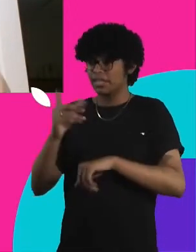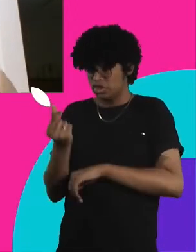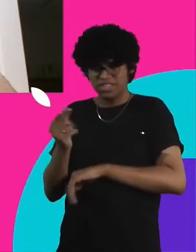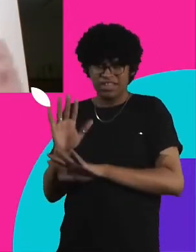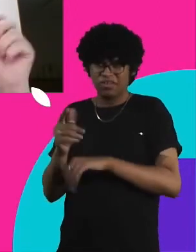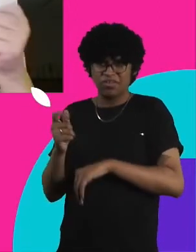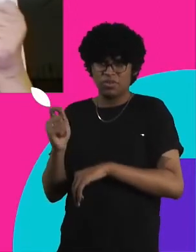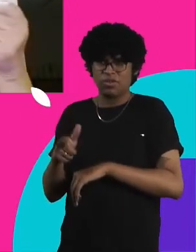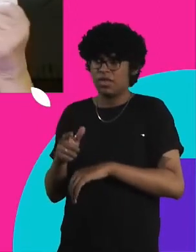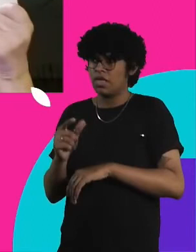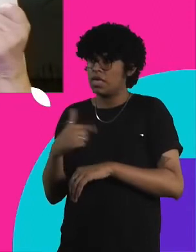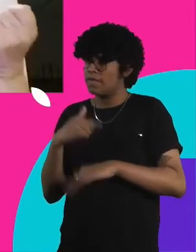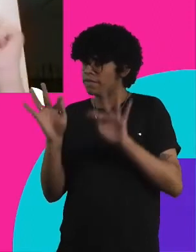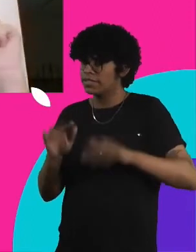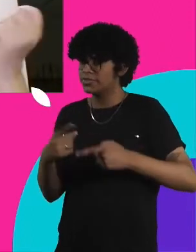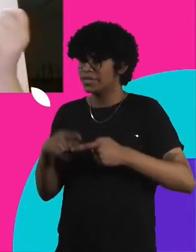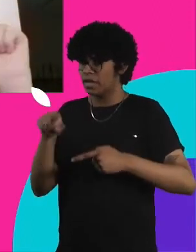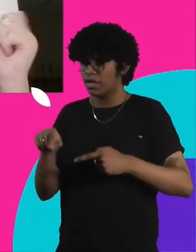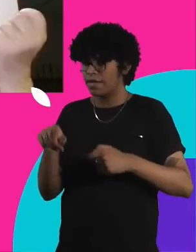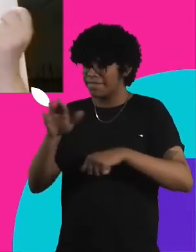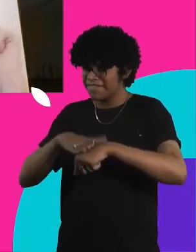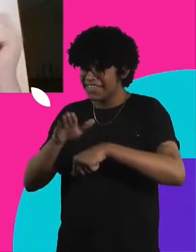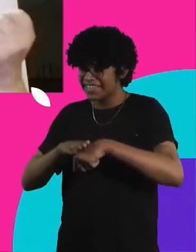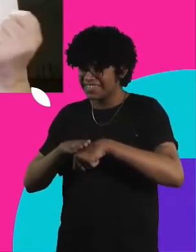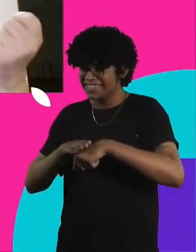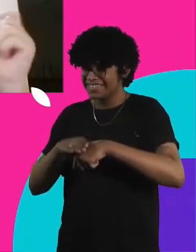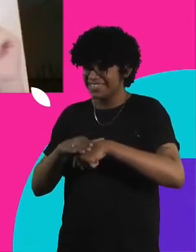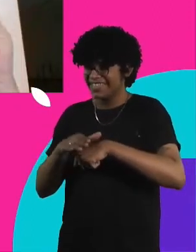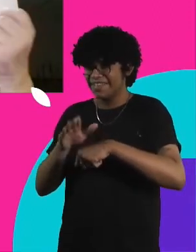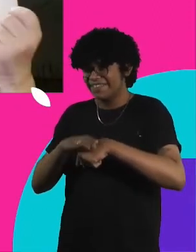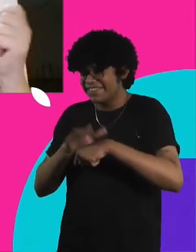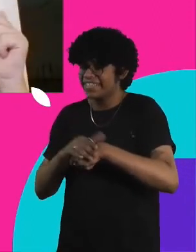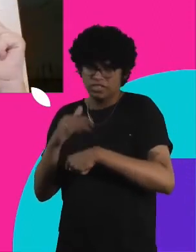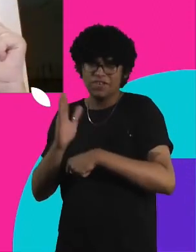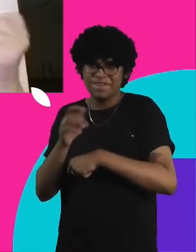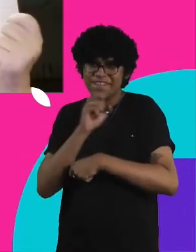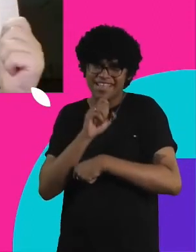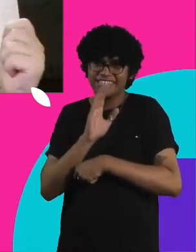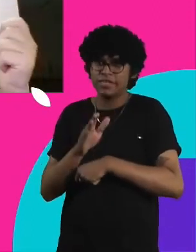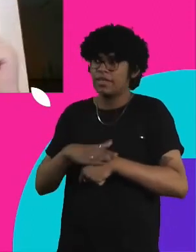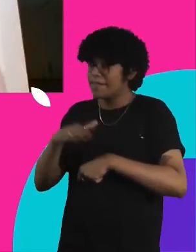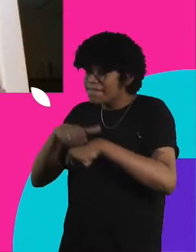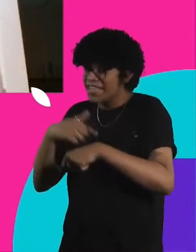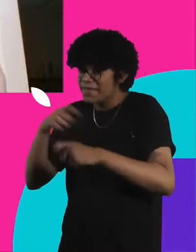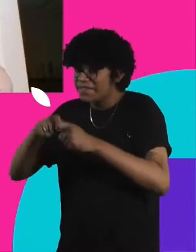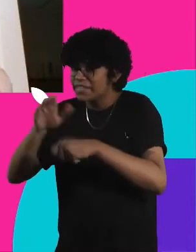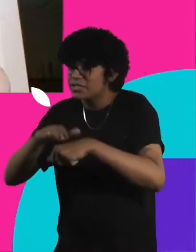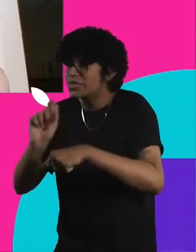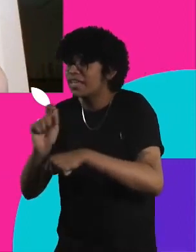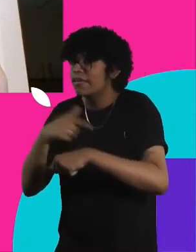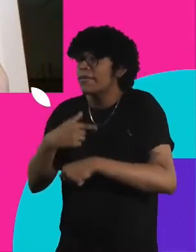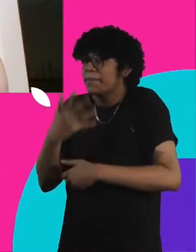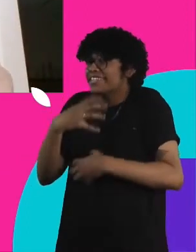falou, eu estou feliz porque isso aqui que eu fiz, minha filha, ela falava exatamente assim porque é uma senhora, isso aqui que eu fiz, minha filha, eu me sinto